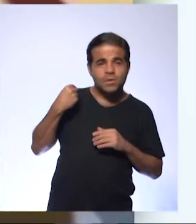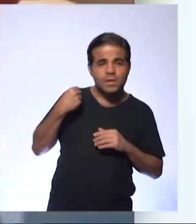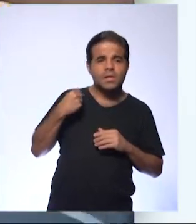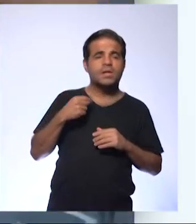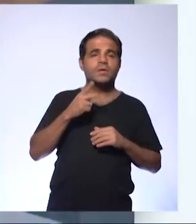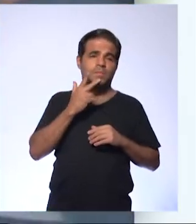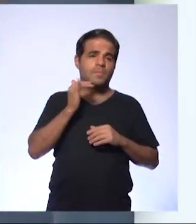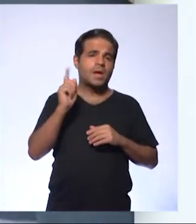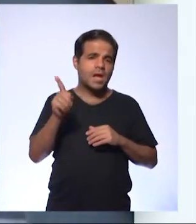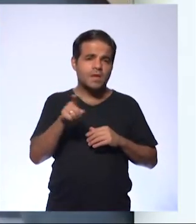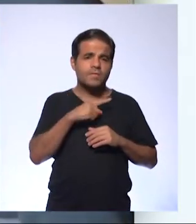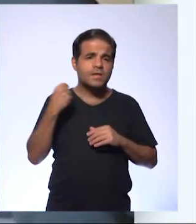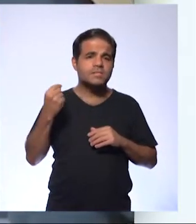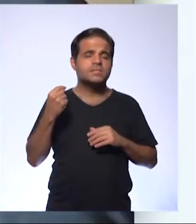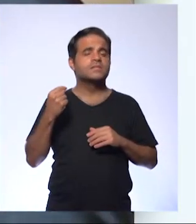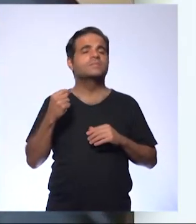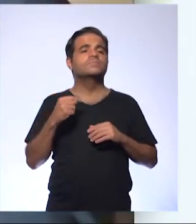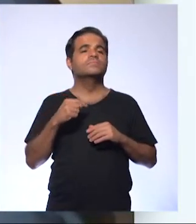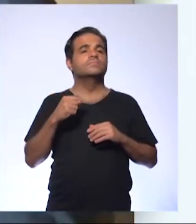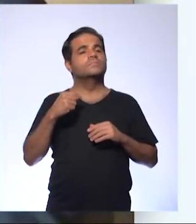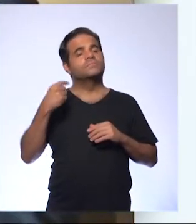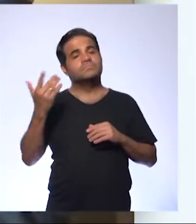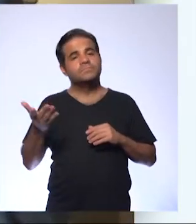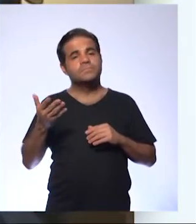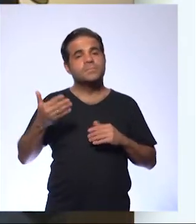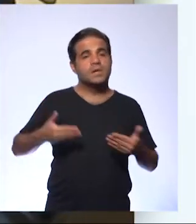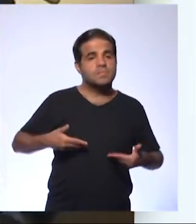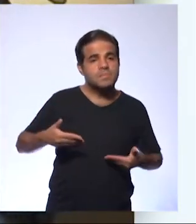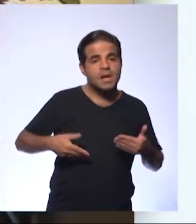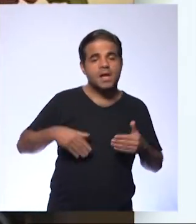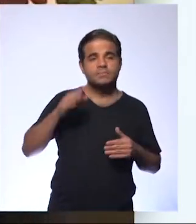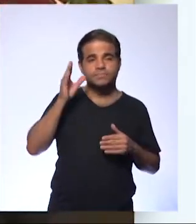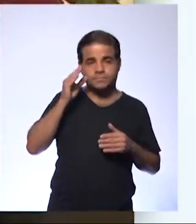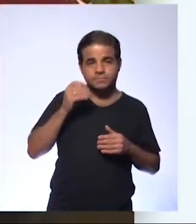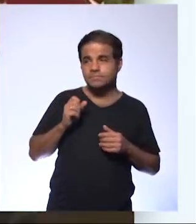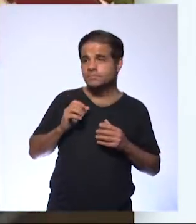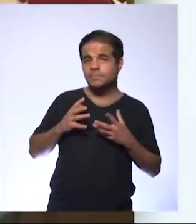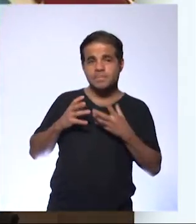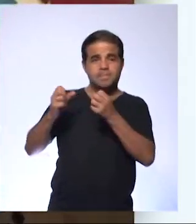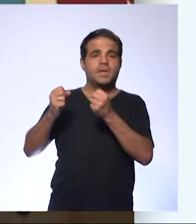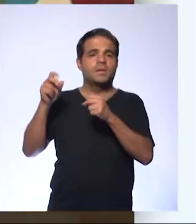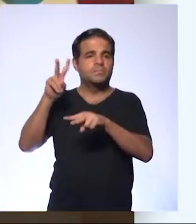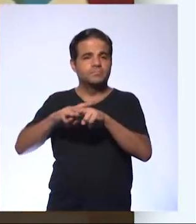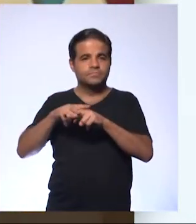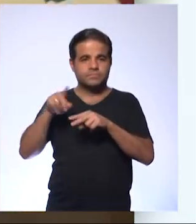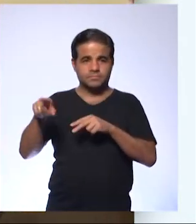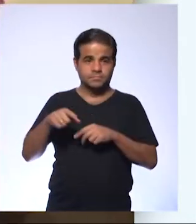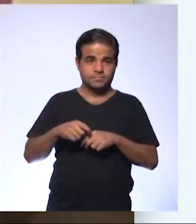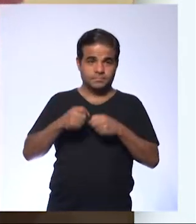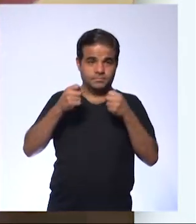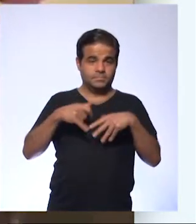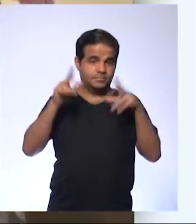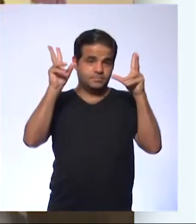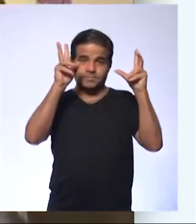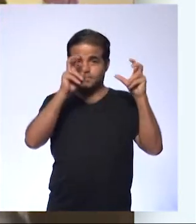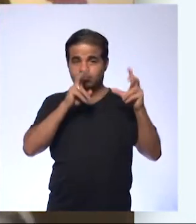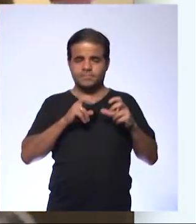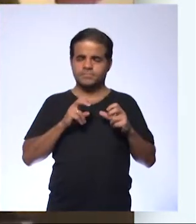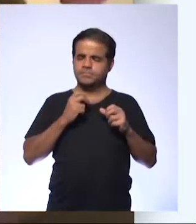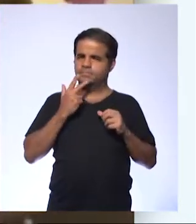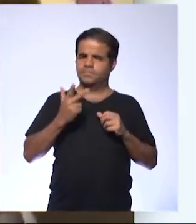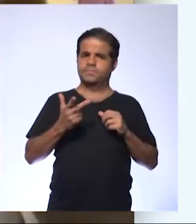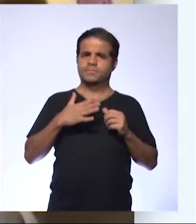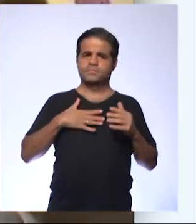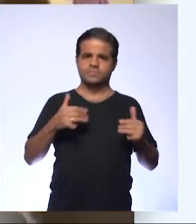pai é falecido, a empregada está com a irmã sendo presa, então a gente começou a falar das pressões, e ela falou,